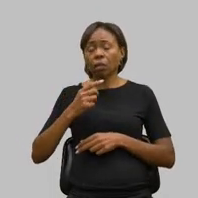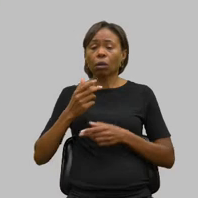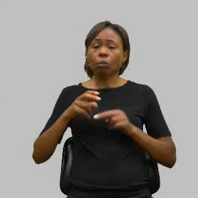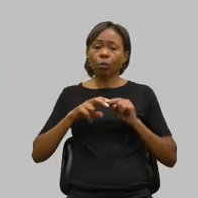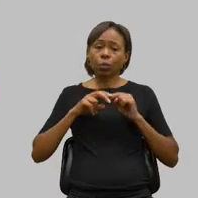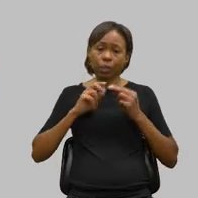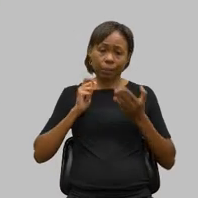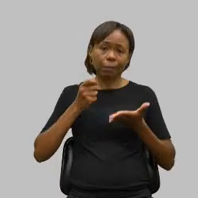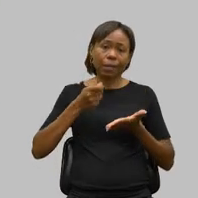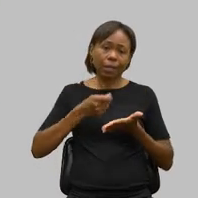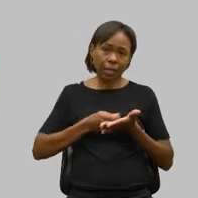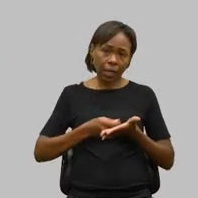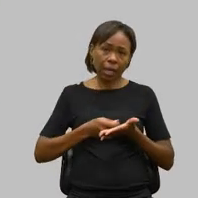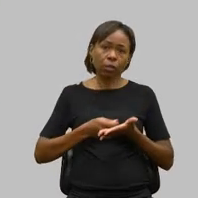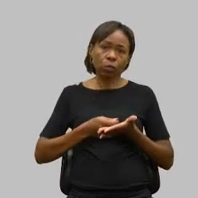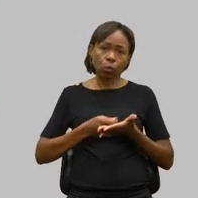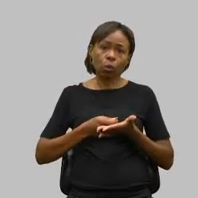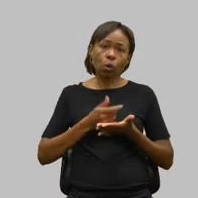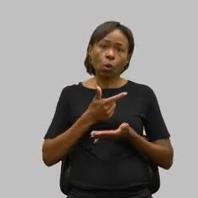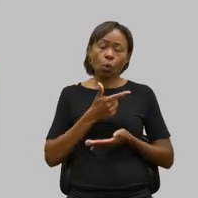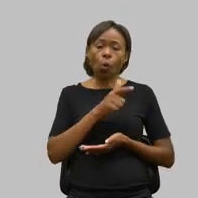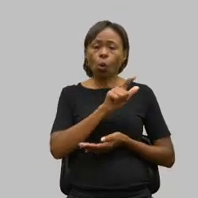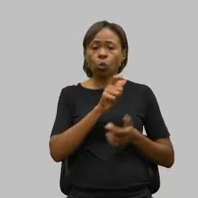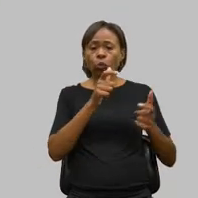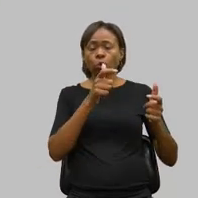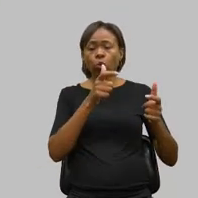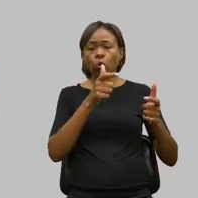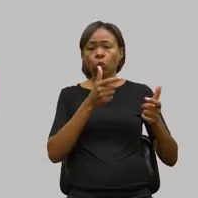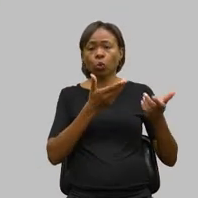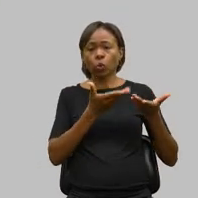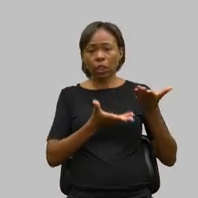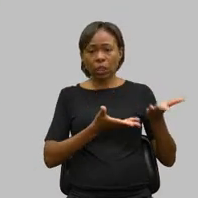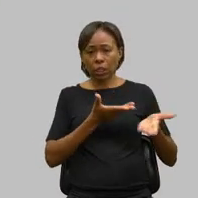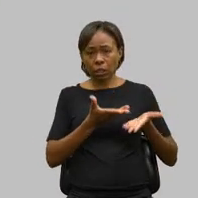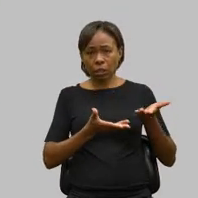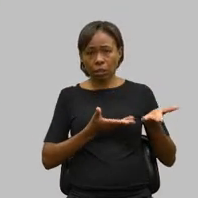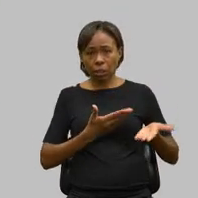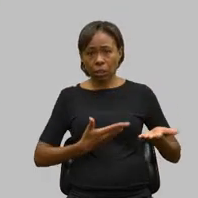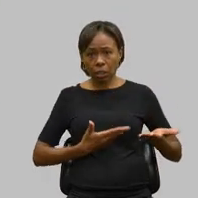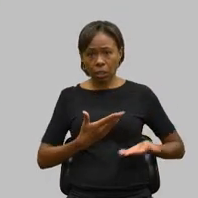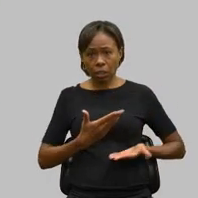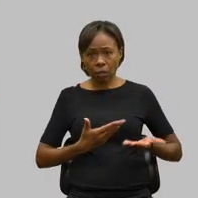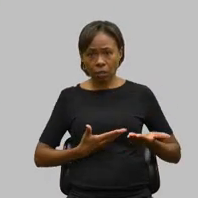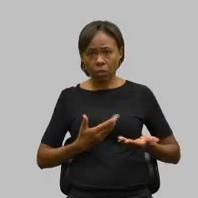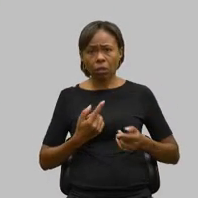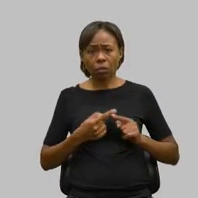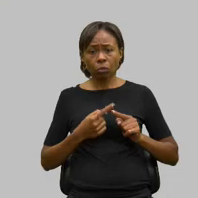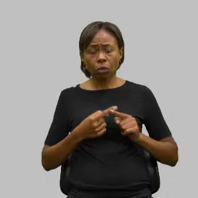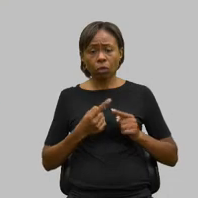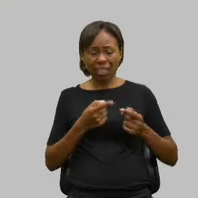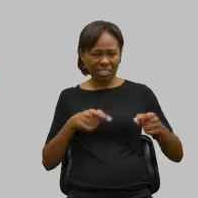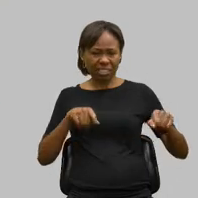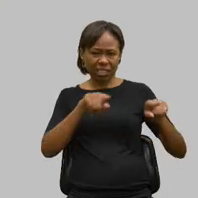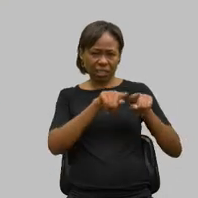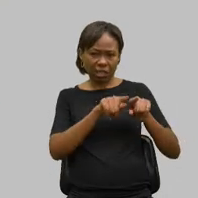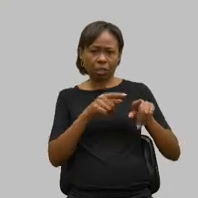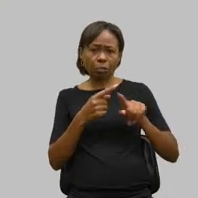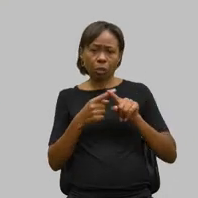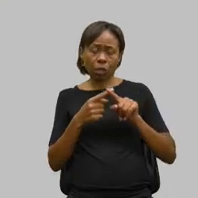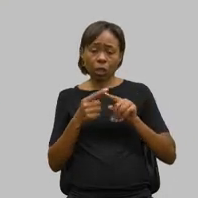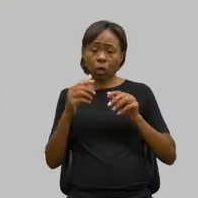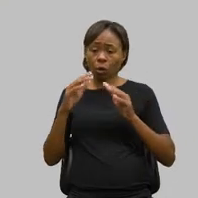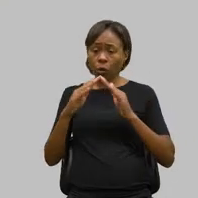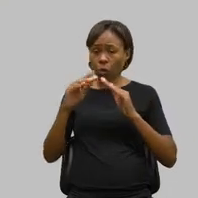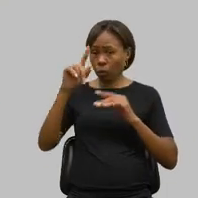o Serviço de Atenção Domiciliar, SAD. Nós estamos cofinanciando porque a gente entende bem que o hospital é para paciente grave e cirúrgico, ponto.